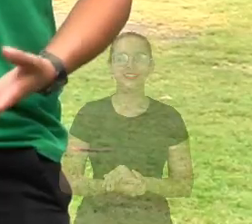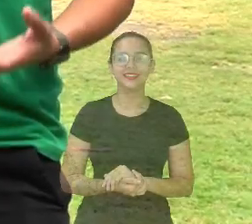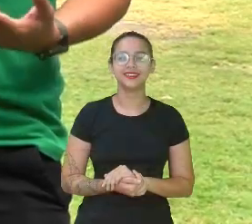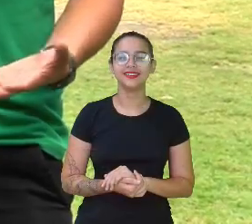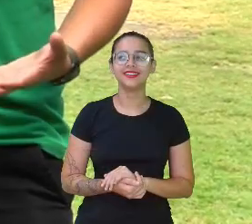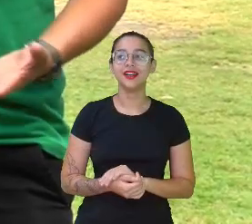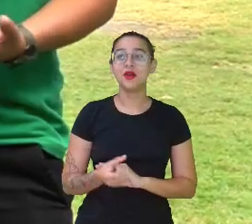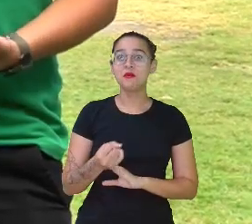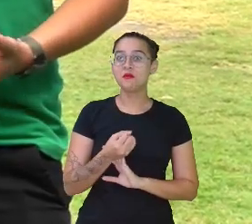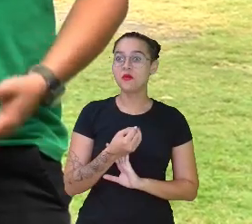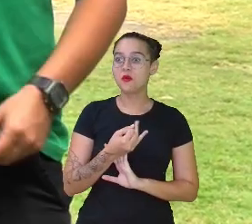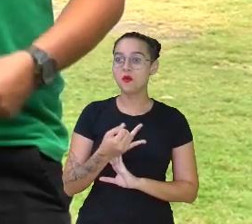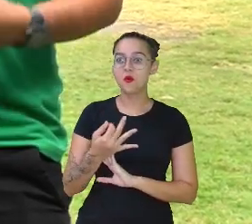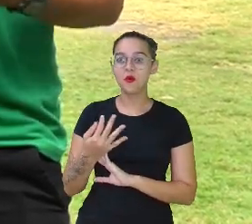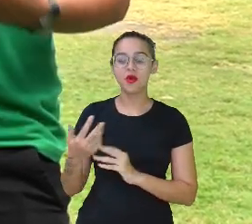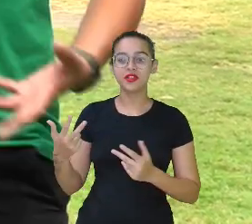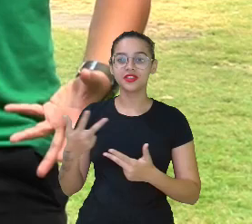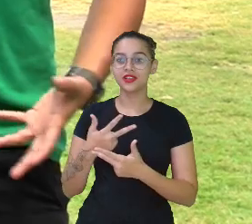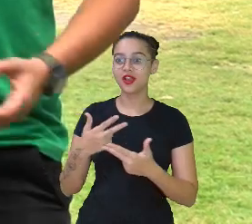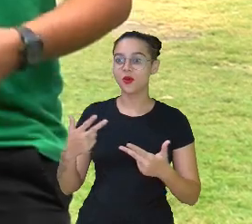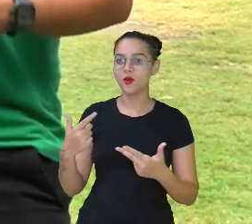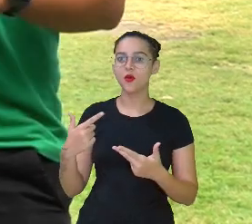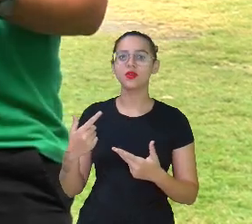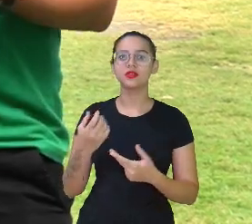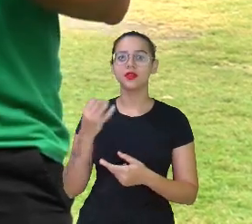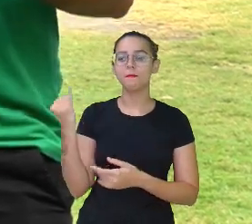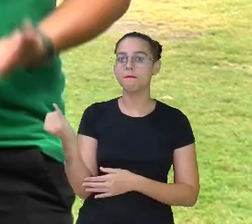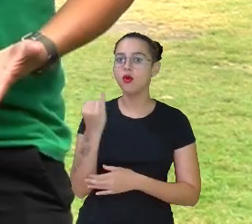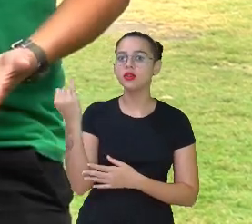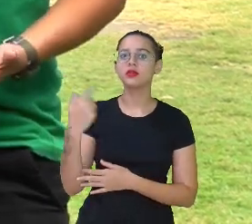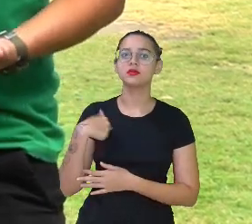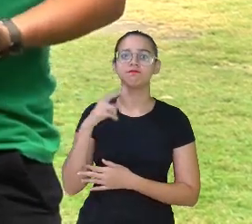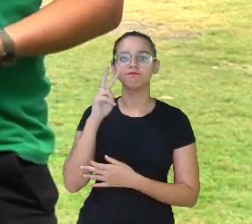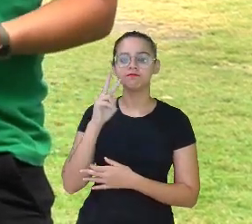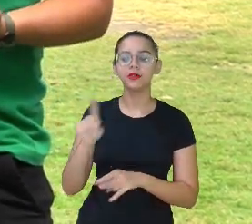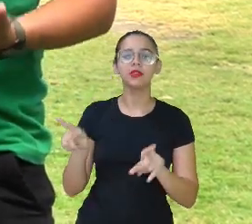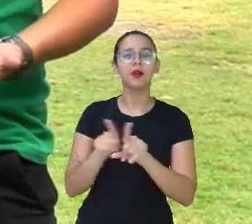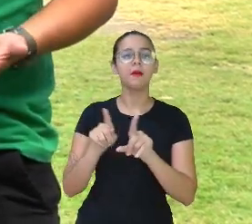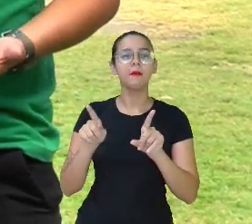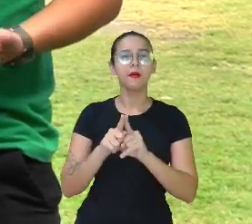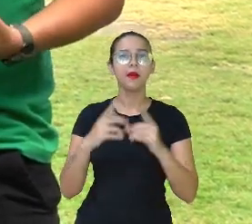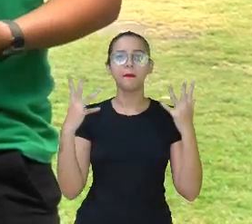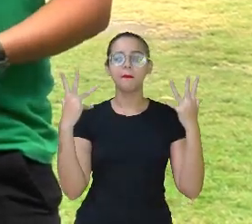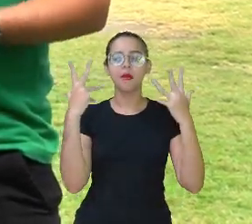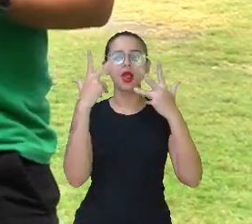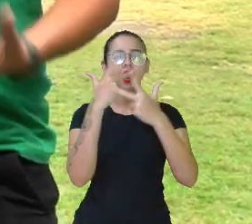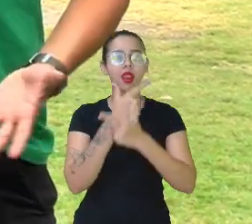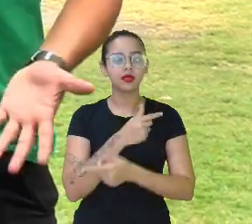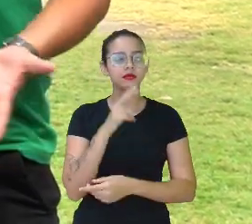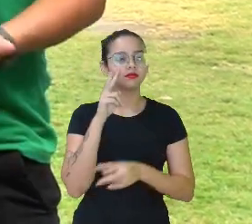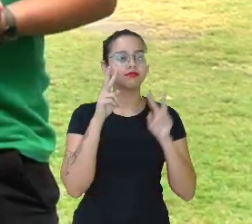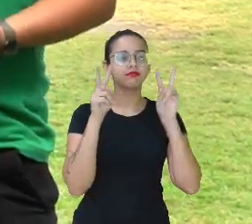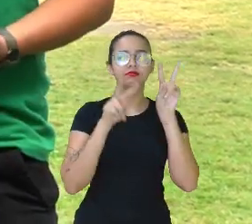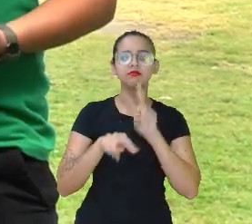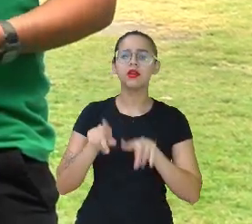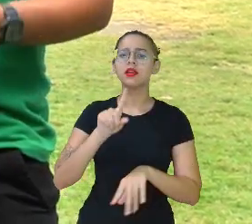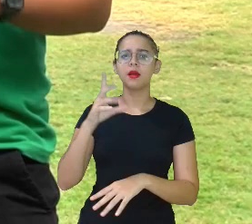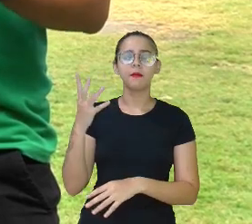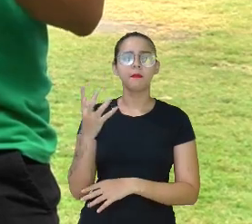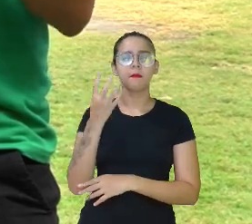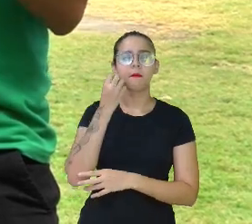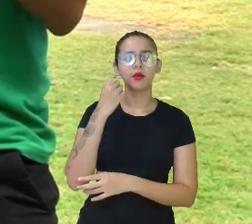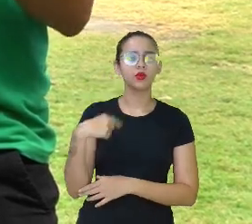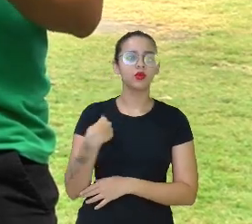Quanta riqueza a gente acabou de ouvir, quanta beleza a gente acabou de ver. Esse é o patrimônio da